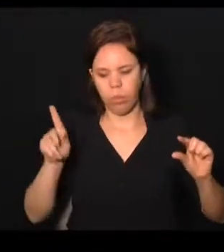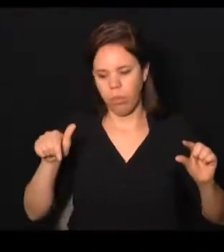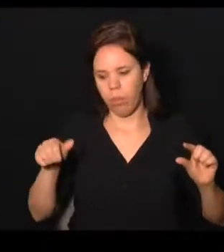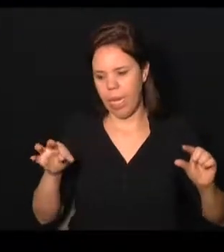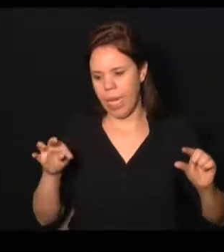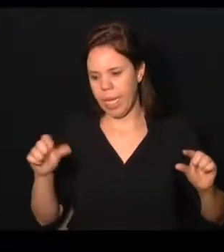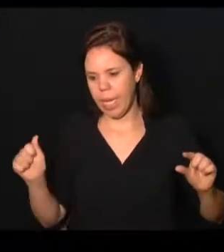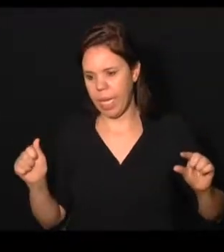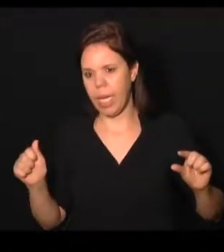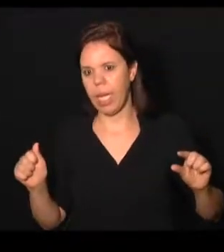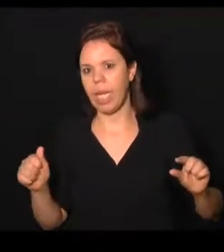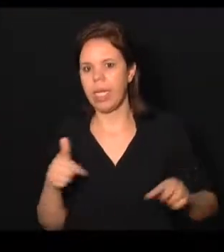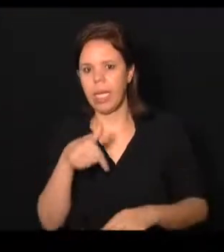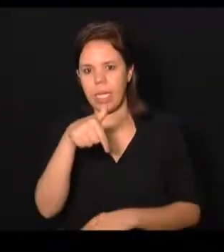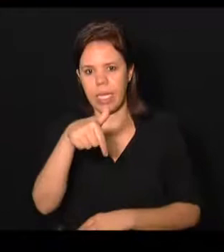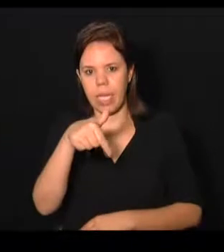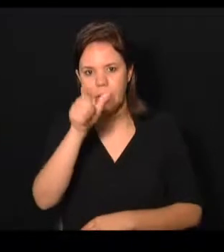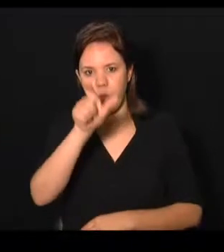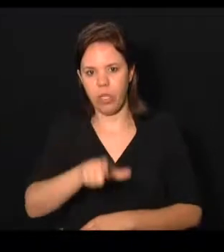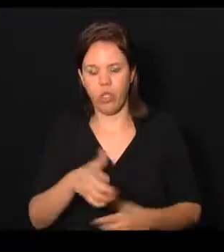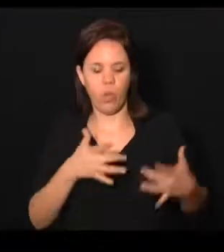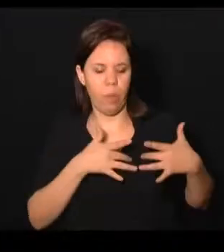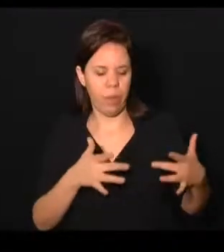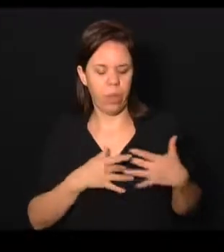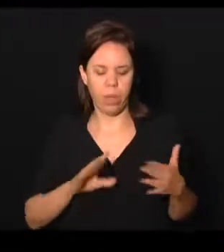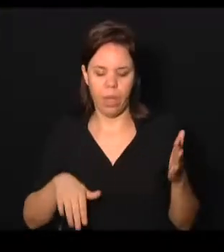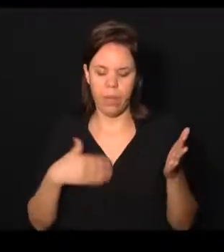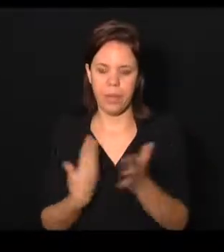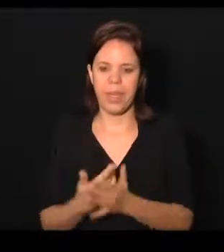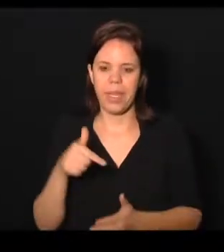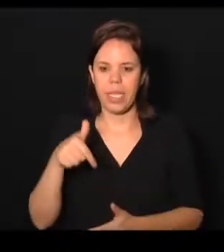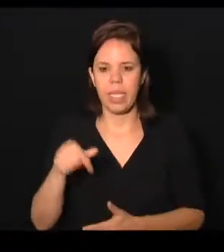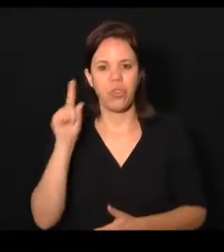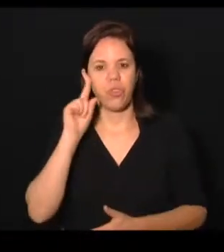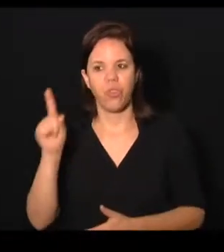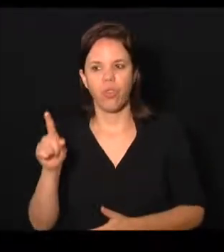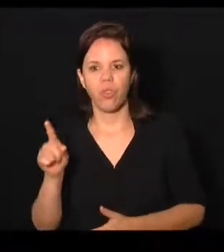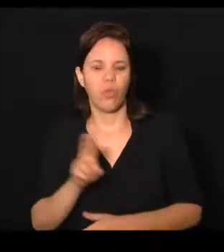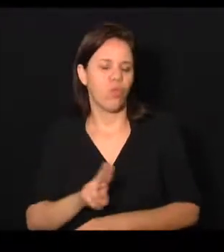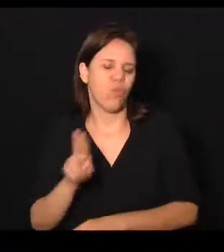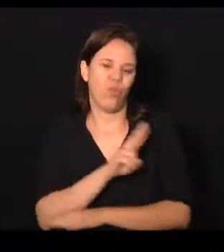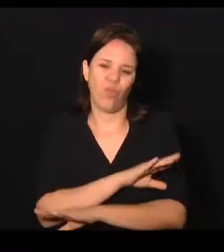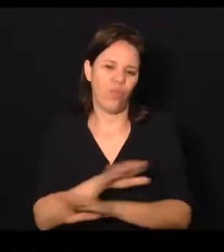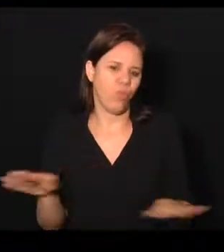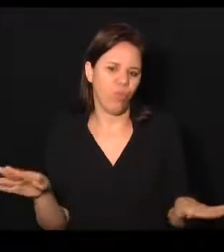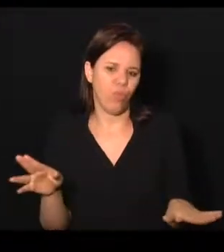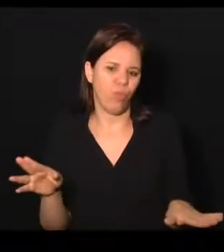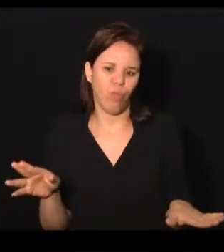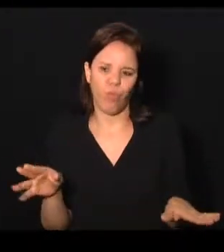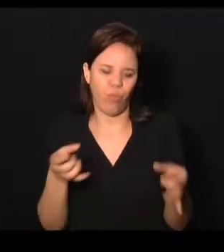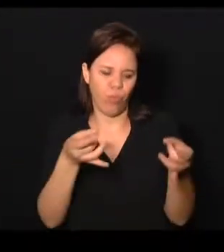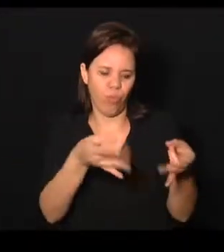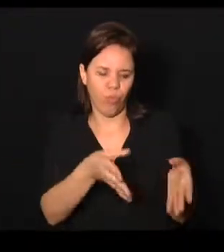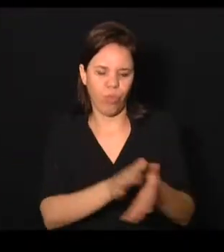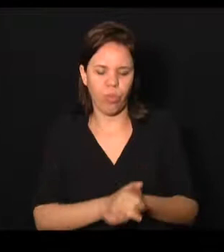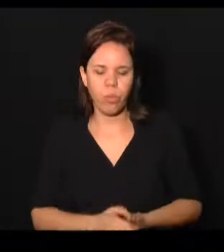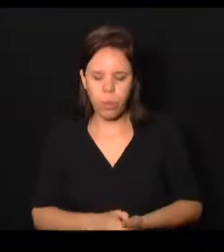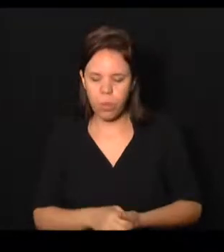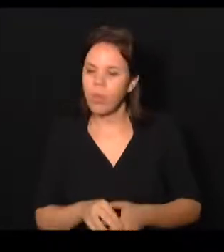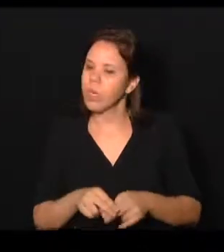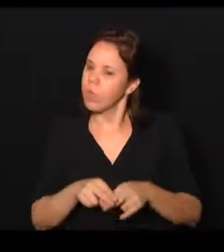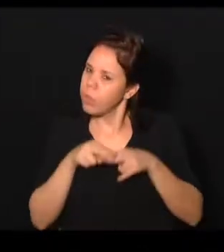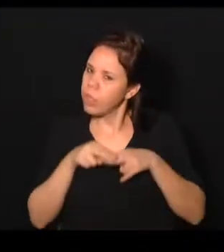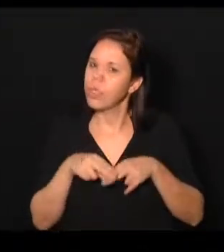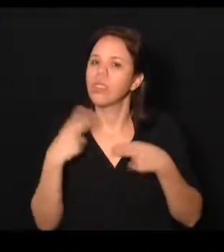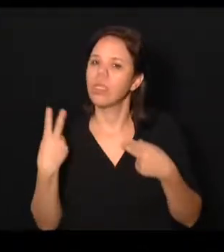7 doadores de sangue. E que daqui 7 dias essa plaqueta não vai ser mais possível ser utilizada. Então, é por isso que a gente